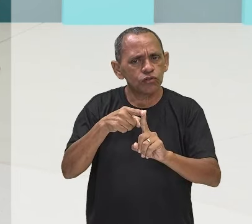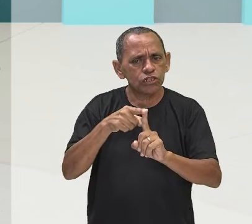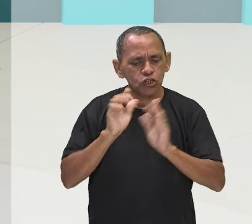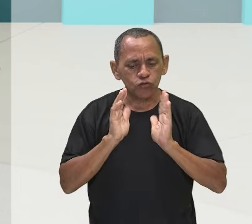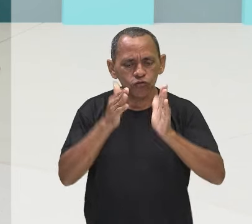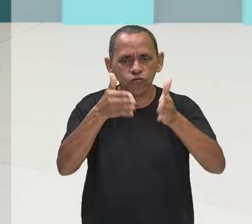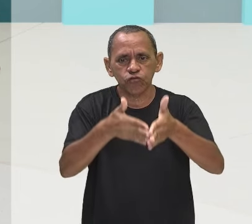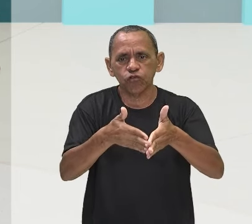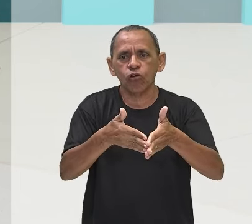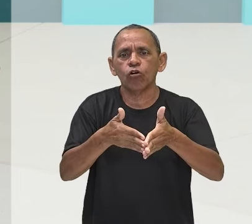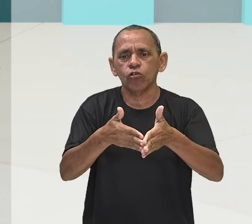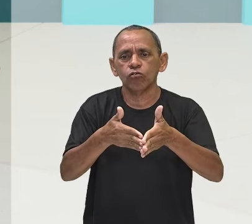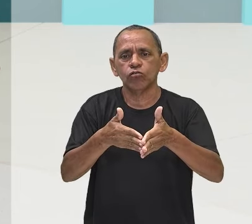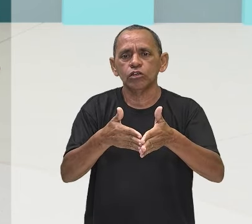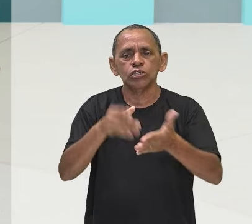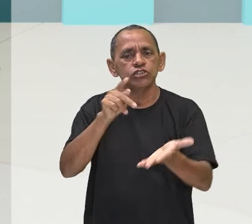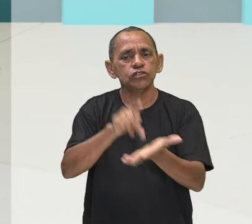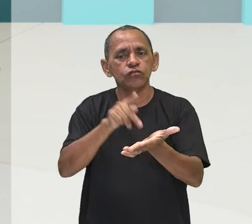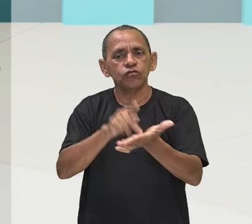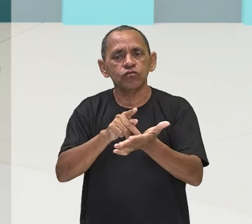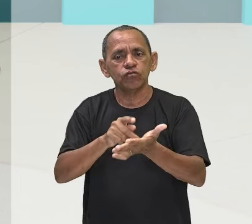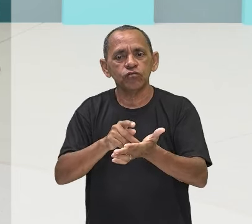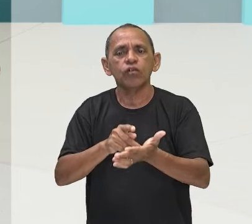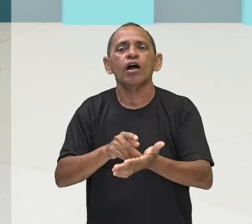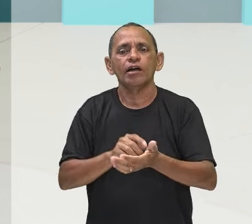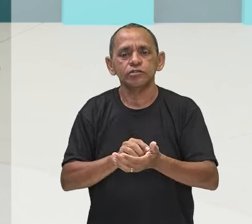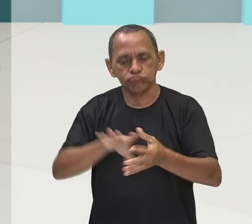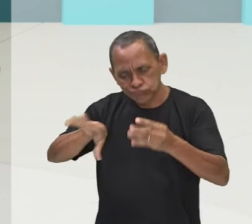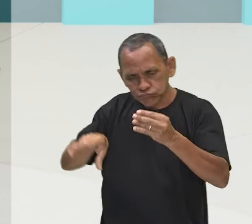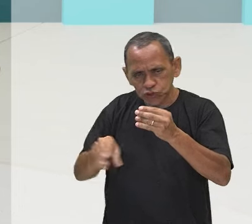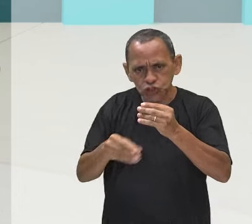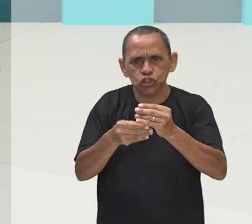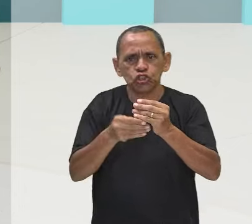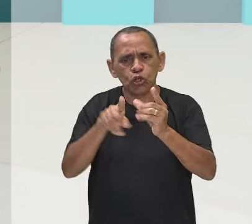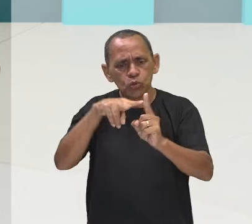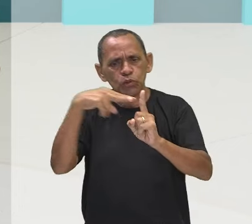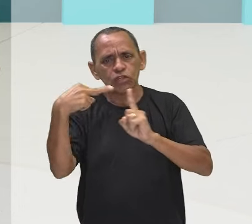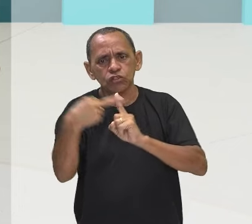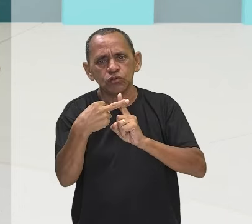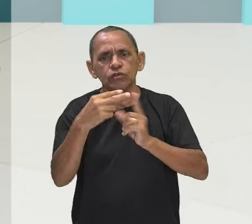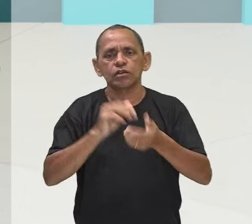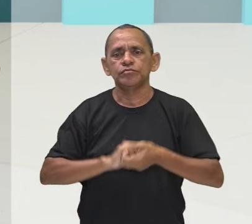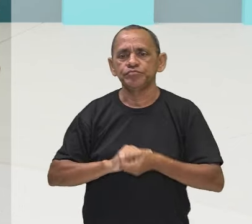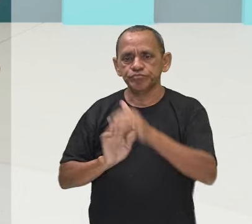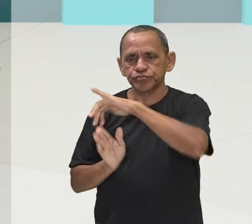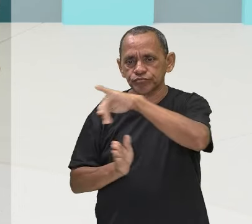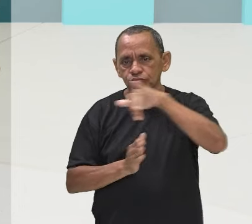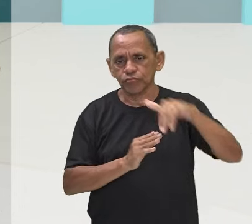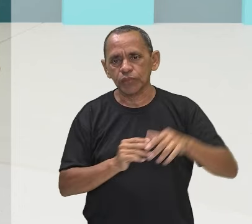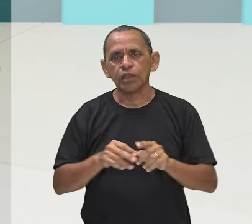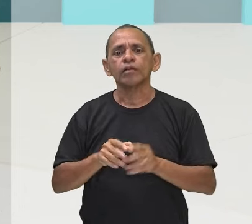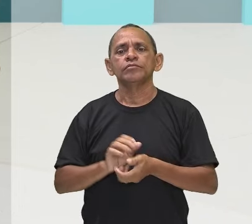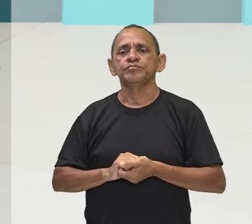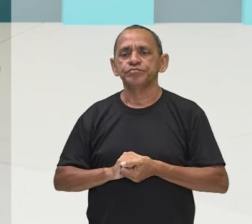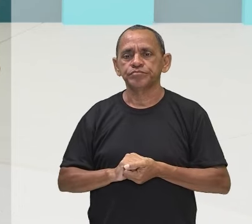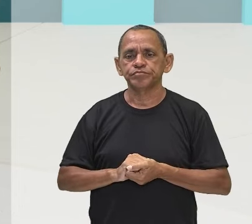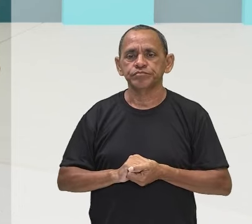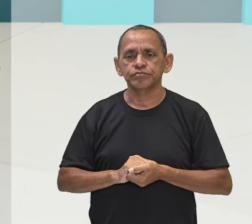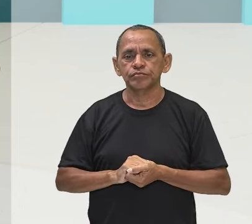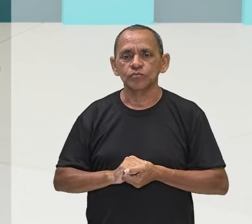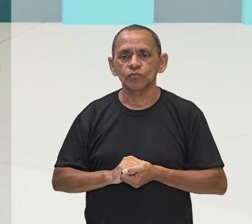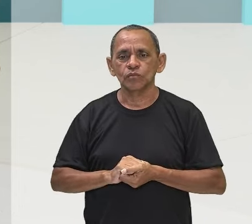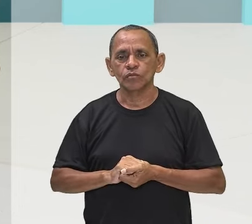realmente sem colocar as minhas perspectivas, ok? Nós vamos ter agora a próxima característica, que é o rigor formal. Então, nós